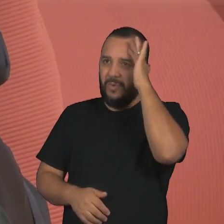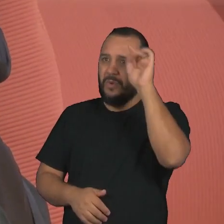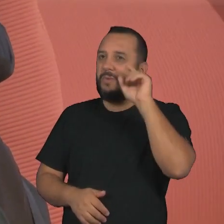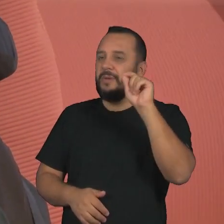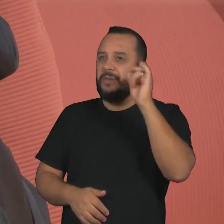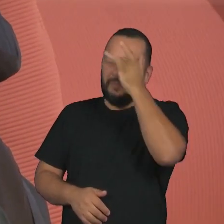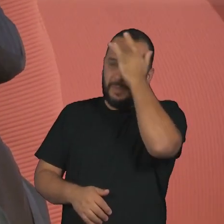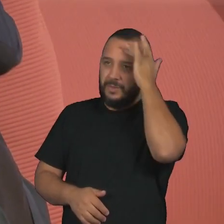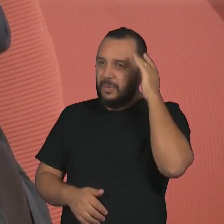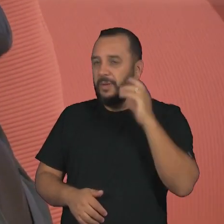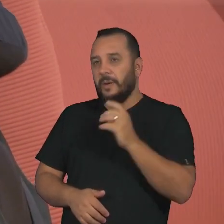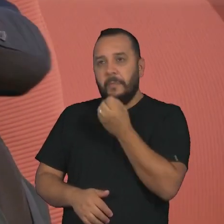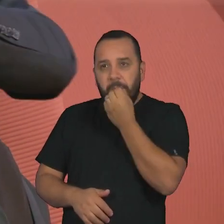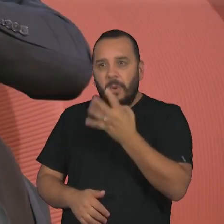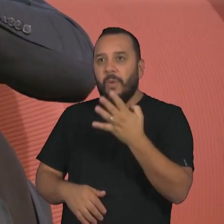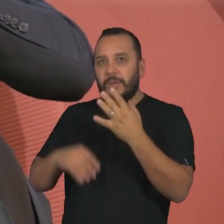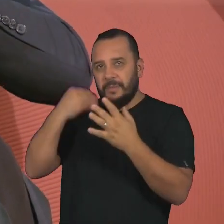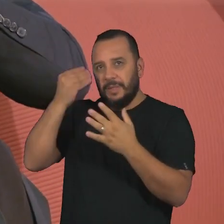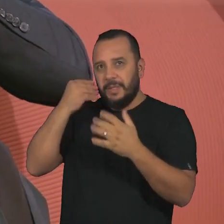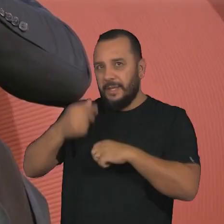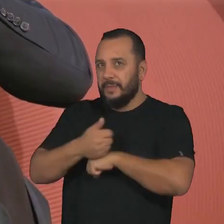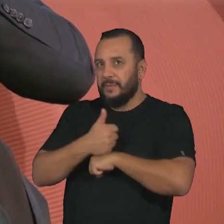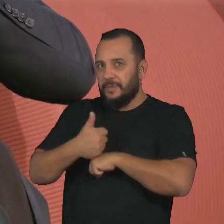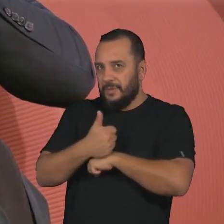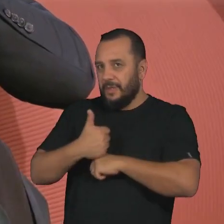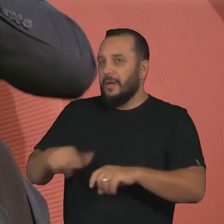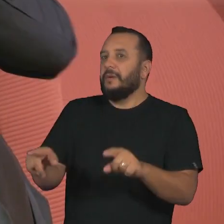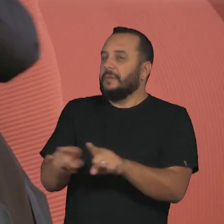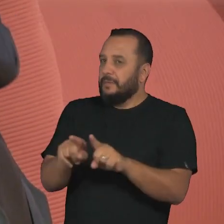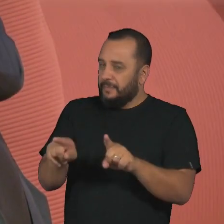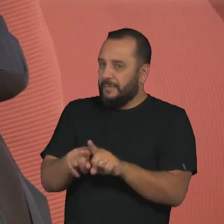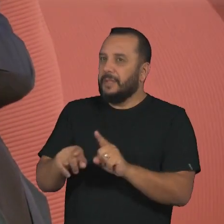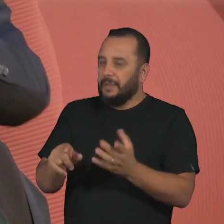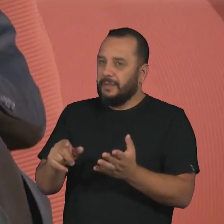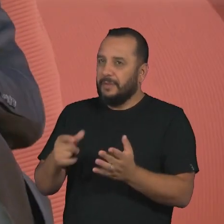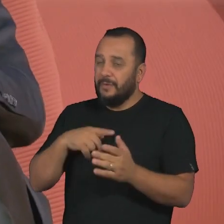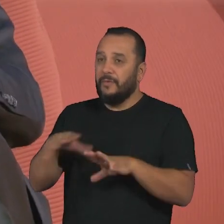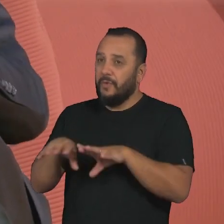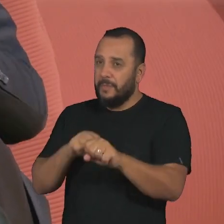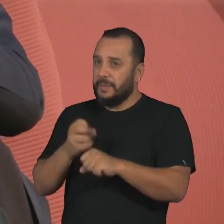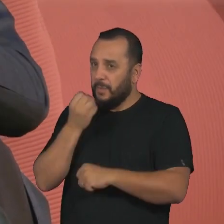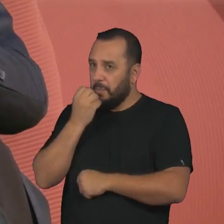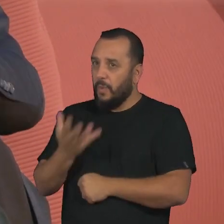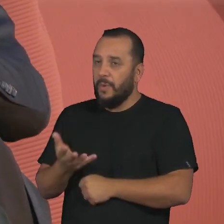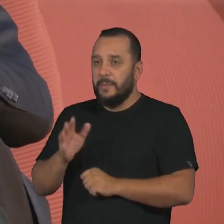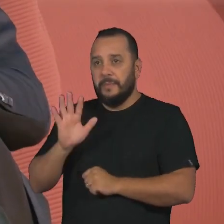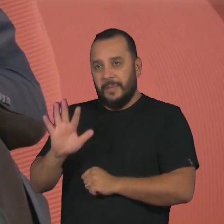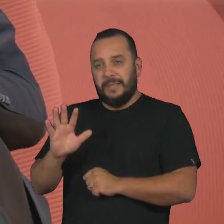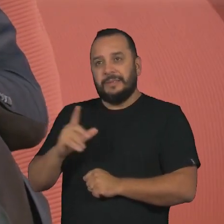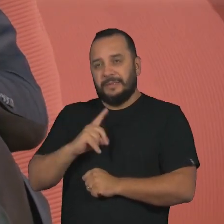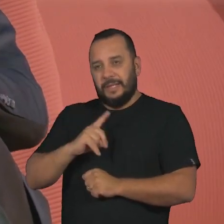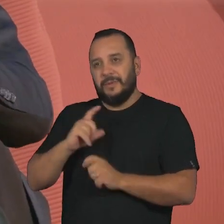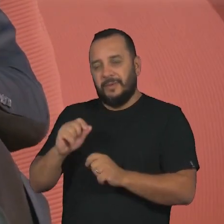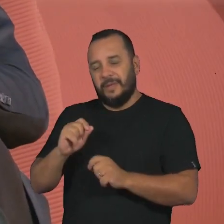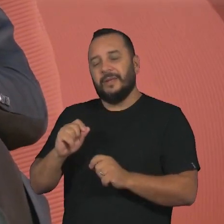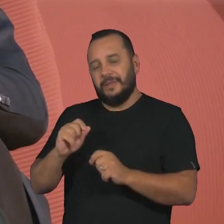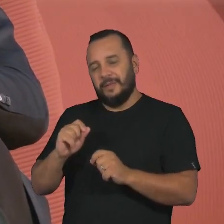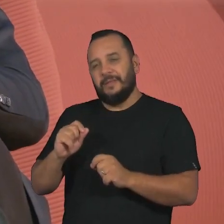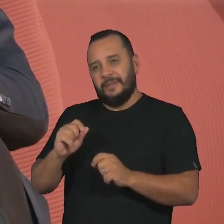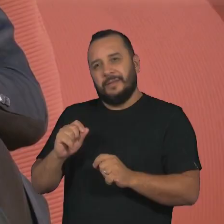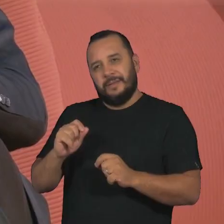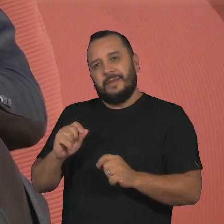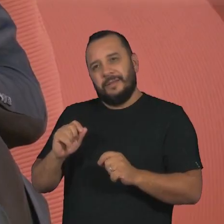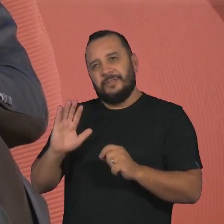ótima experiência profissional, né? Sejam muito bem formados, mas que eles tenham esses valores, né? De ser